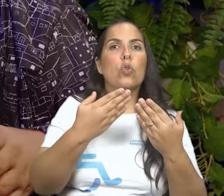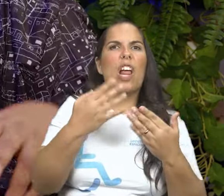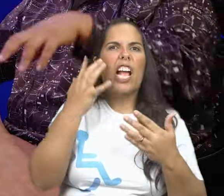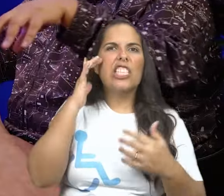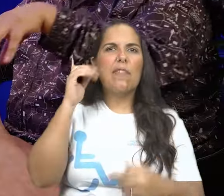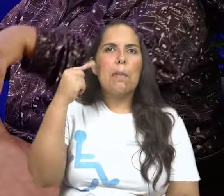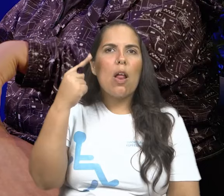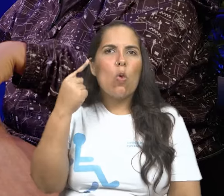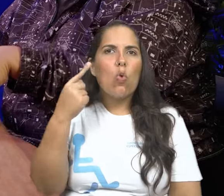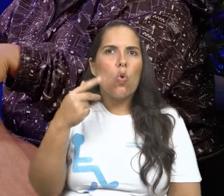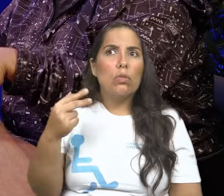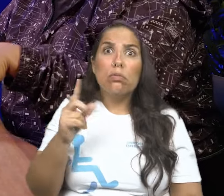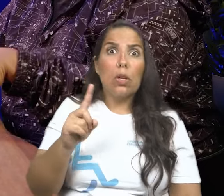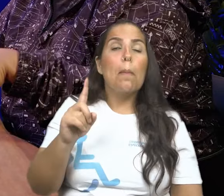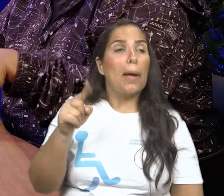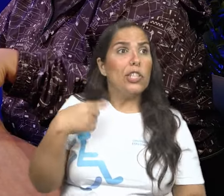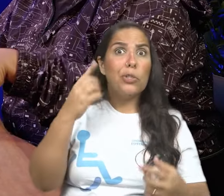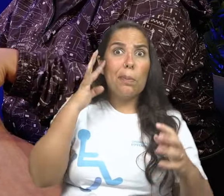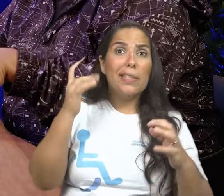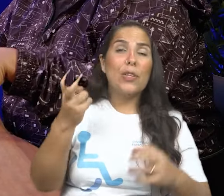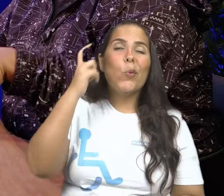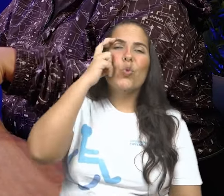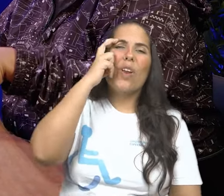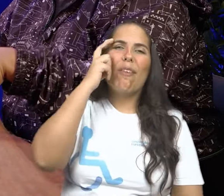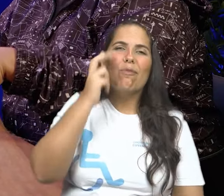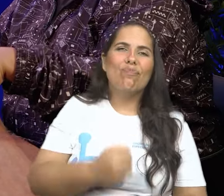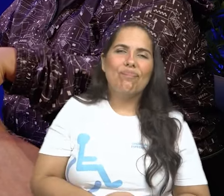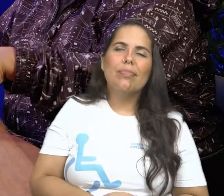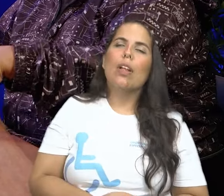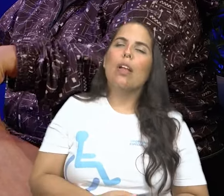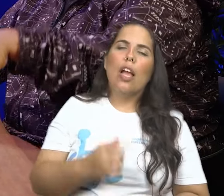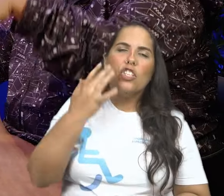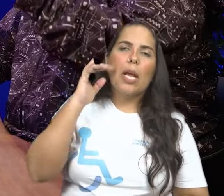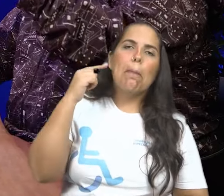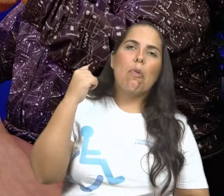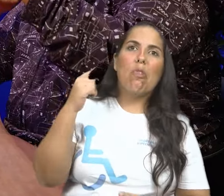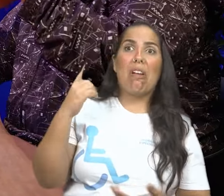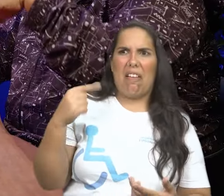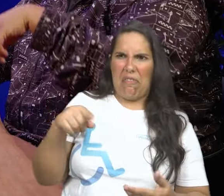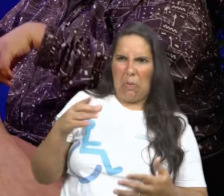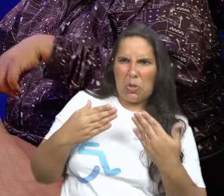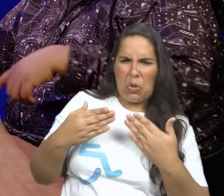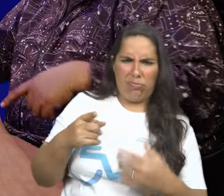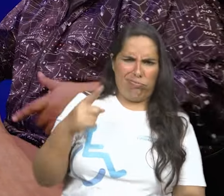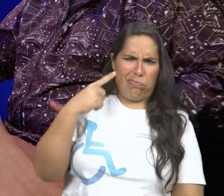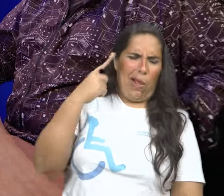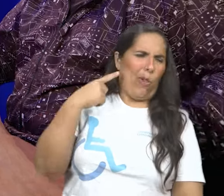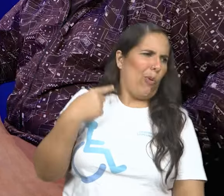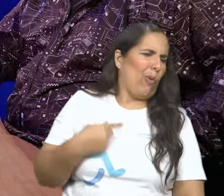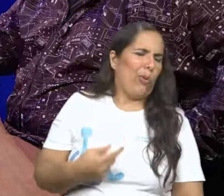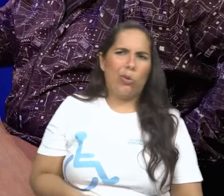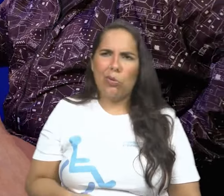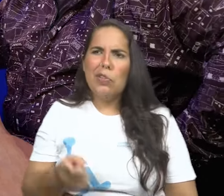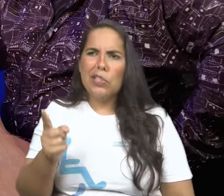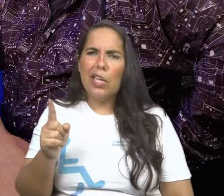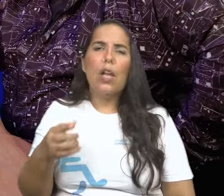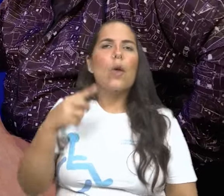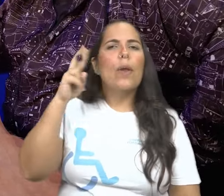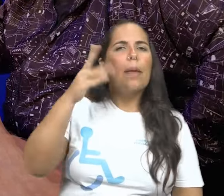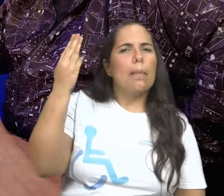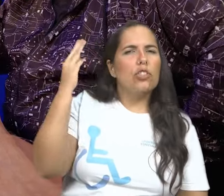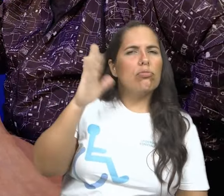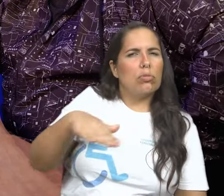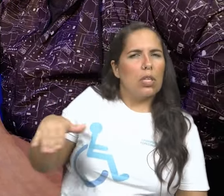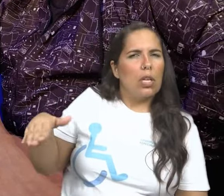era coisa de maluco e a gente tem isso na nossa Cultura né Ah tá no psicólogo tu é maluco cara tu é maluco eu lembro quando eu era